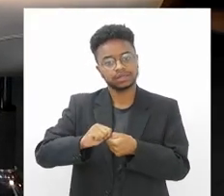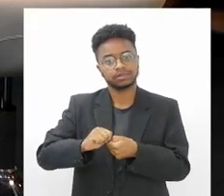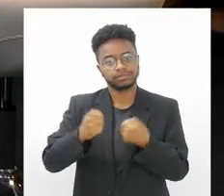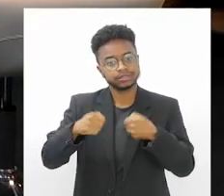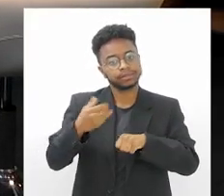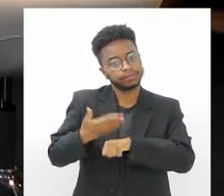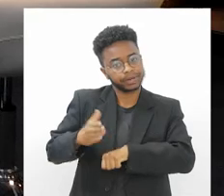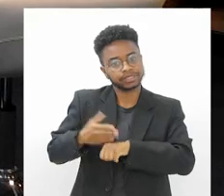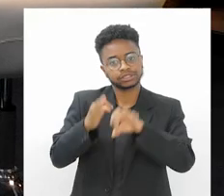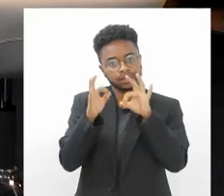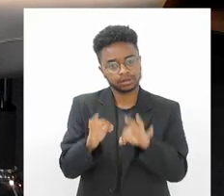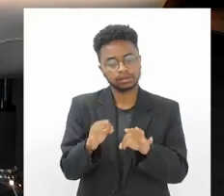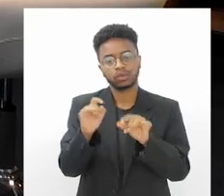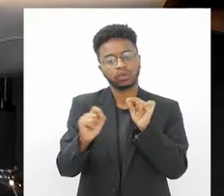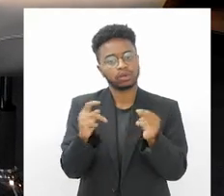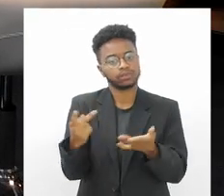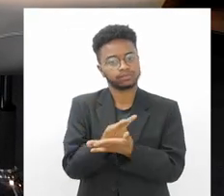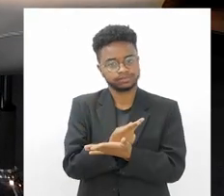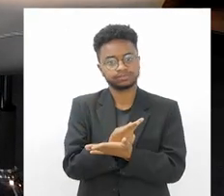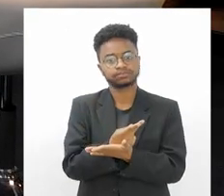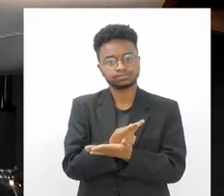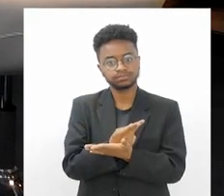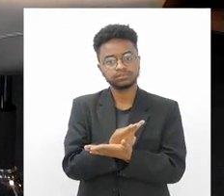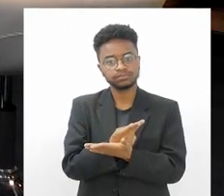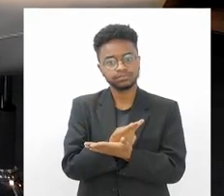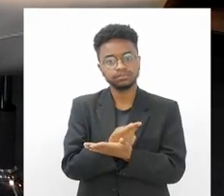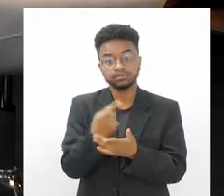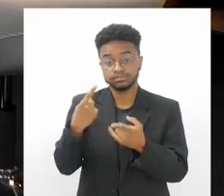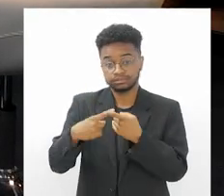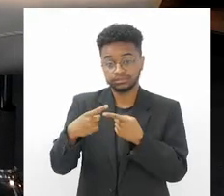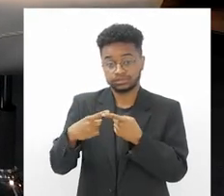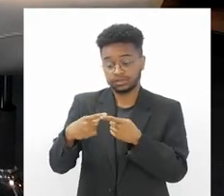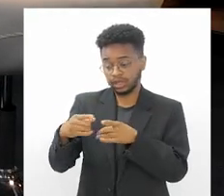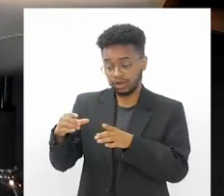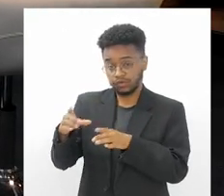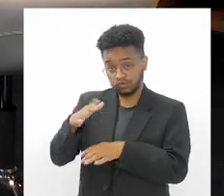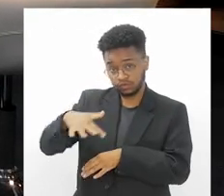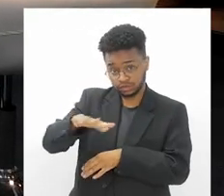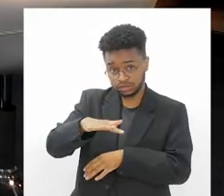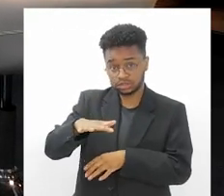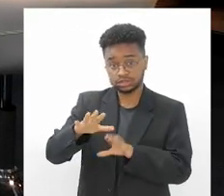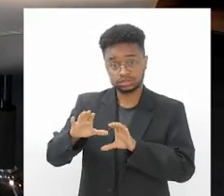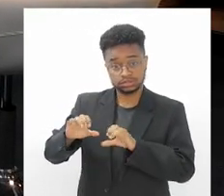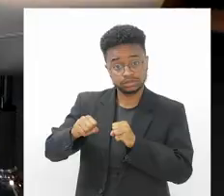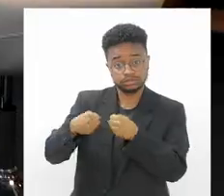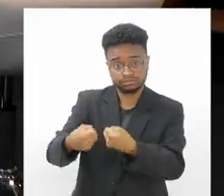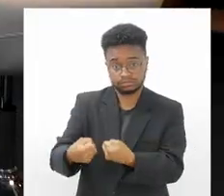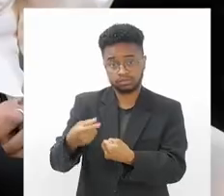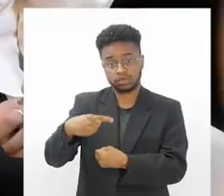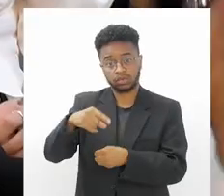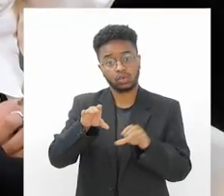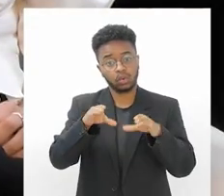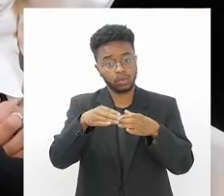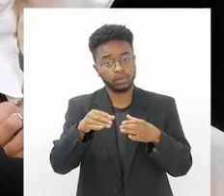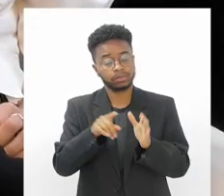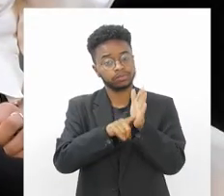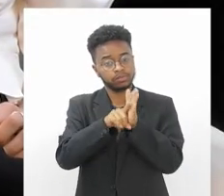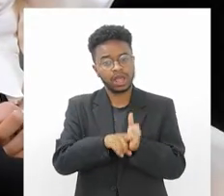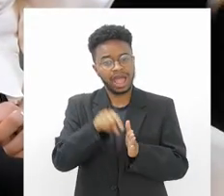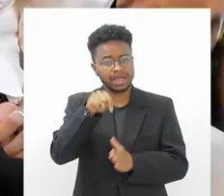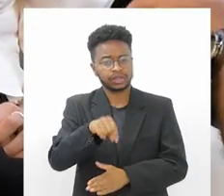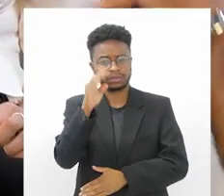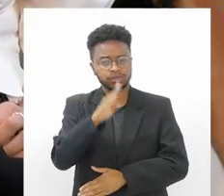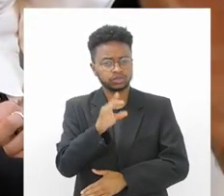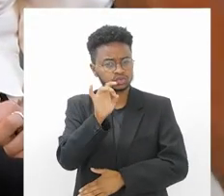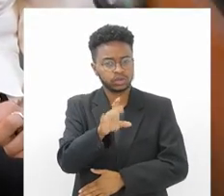quer dizer, colocar em prática aquilo que é definido por vocês, pesquisadores, não